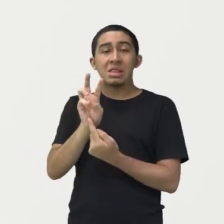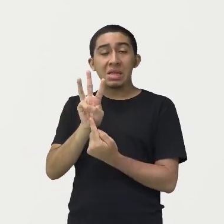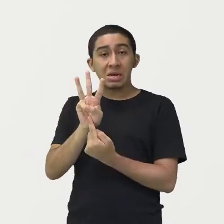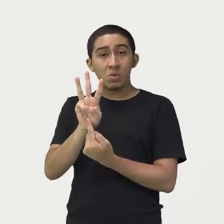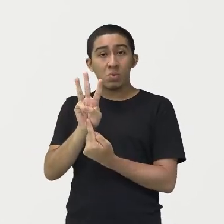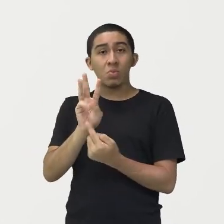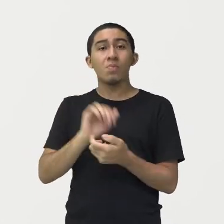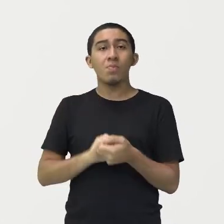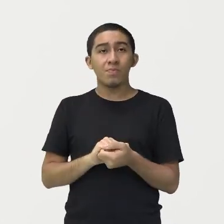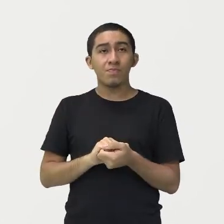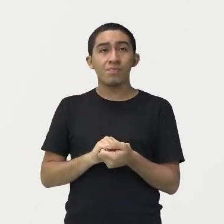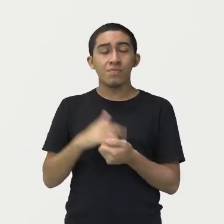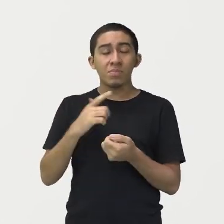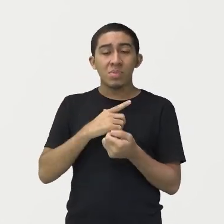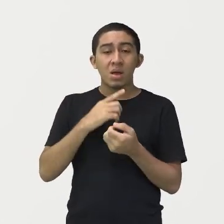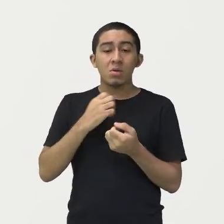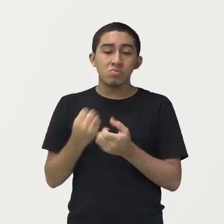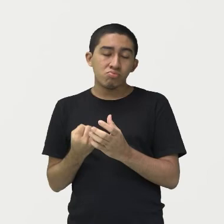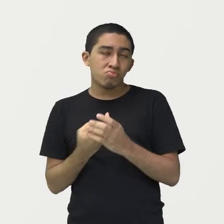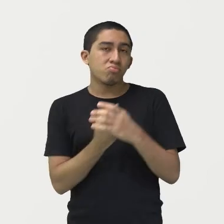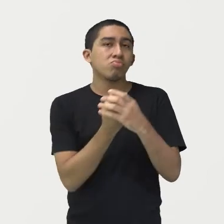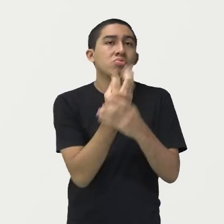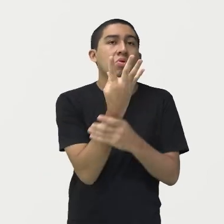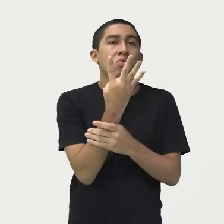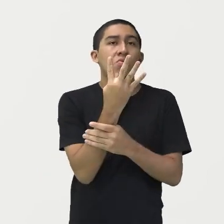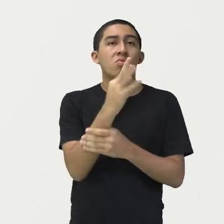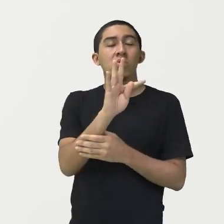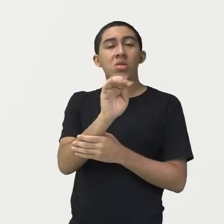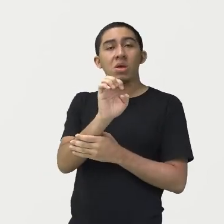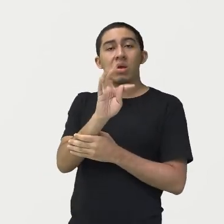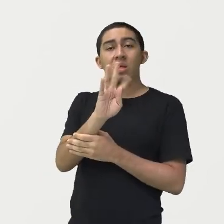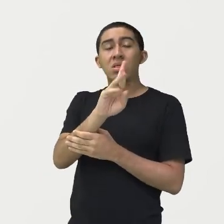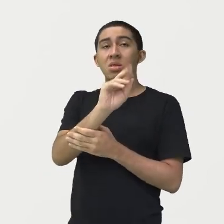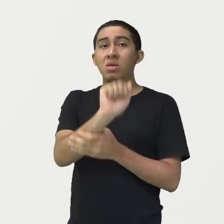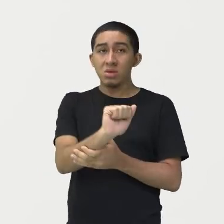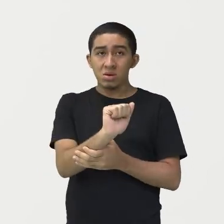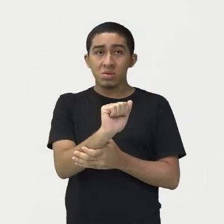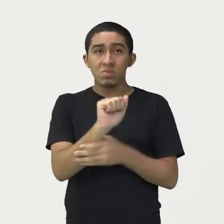Pode originar tetraploide e pode originar até